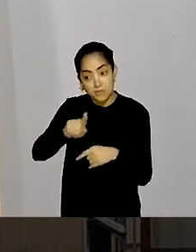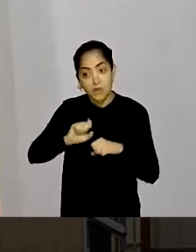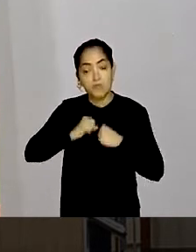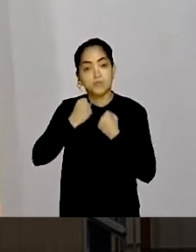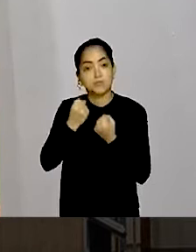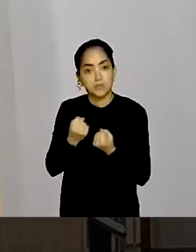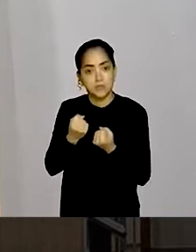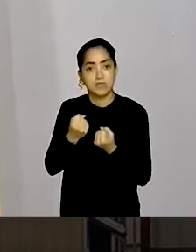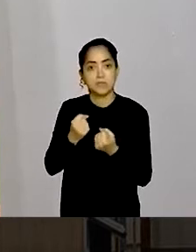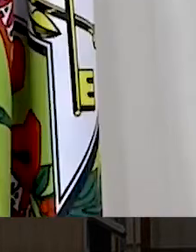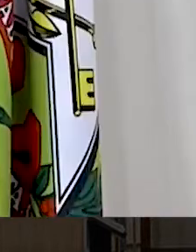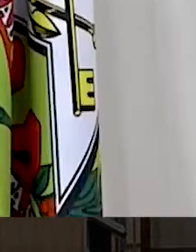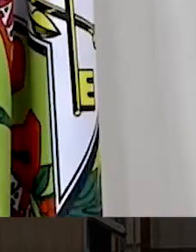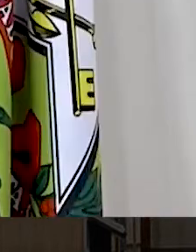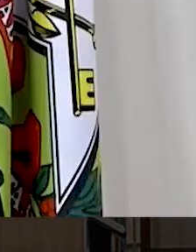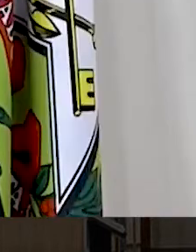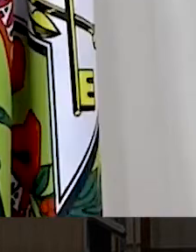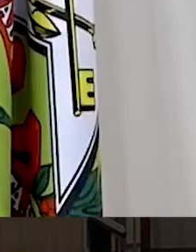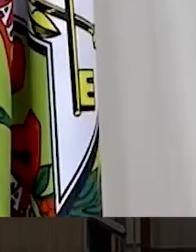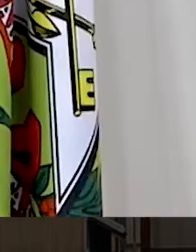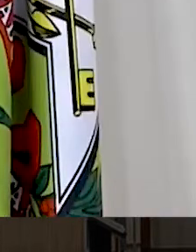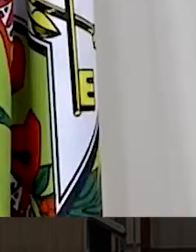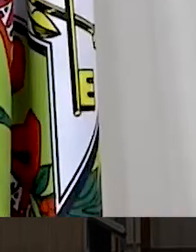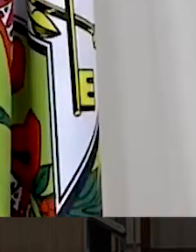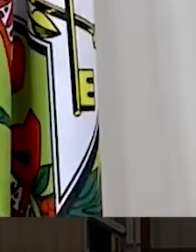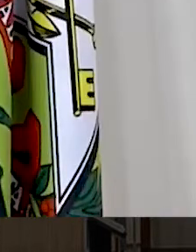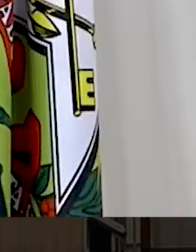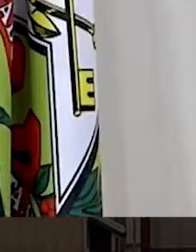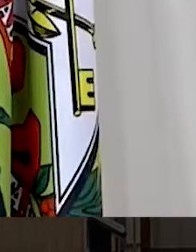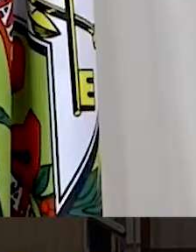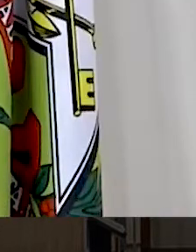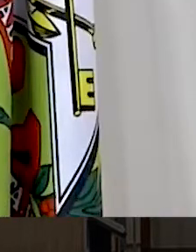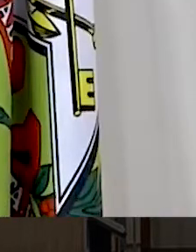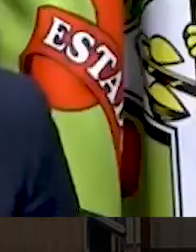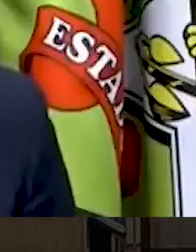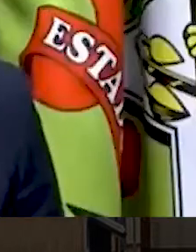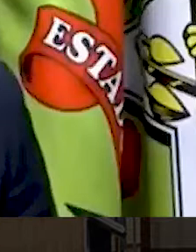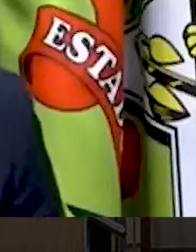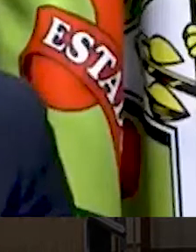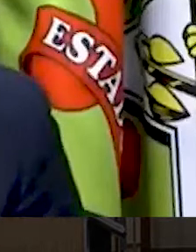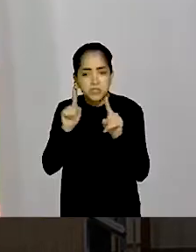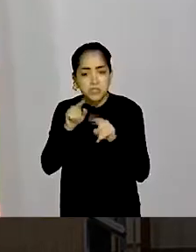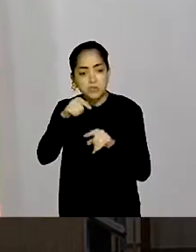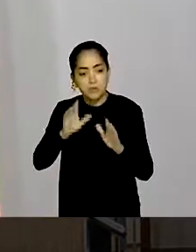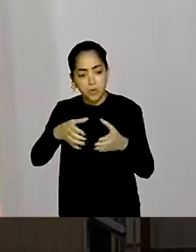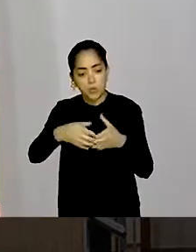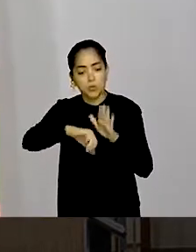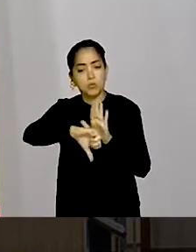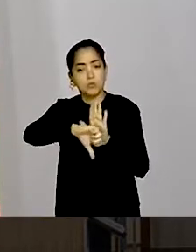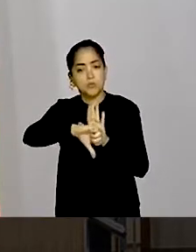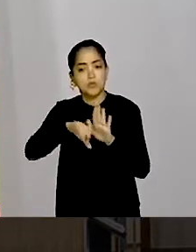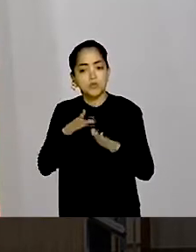e, se preciso for, com a própria vida. Agora eu quero ver é tu fazer um videozinho criticando o traficante que invade